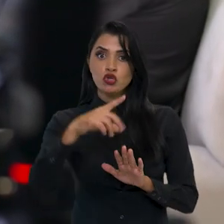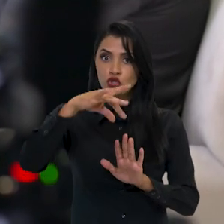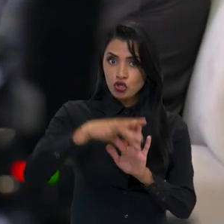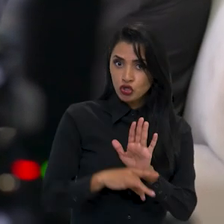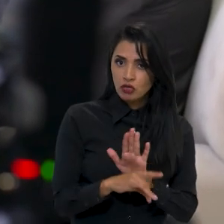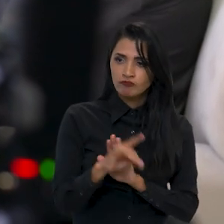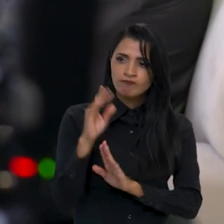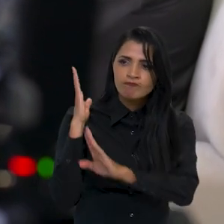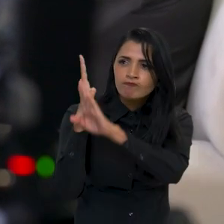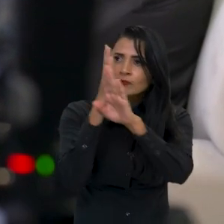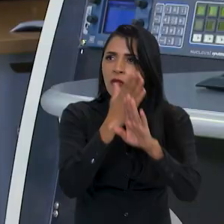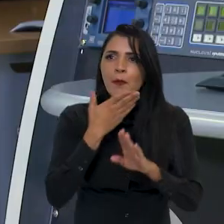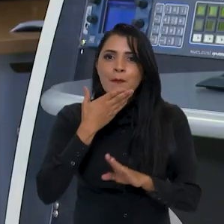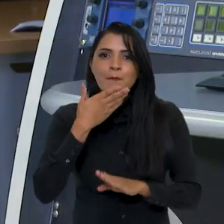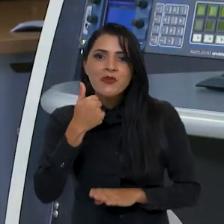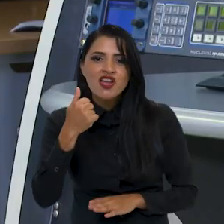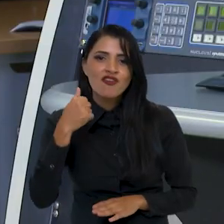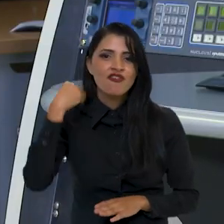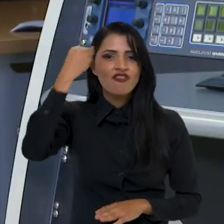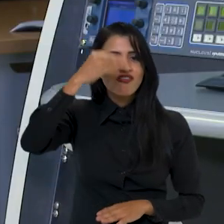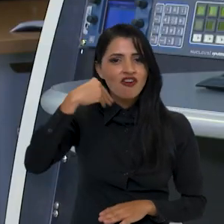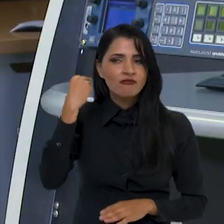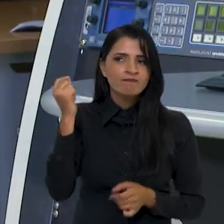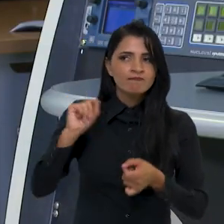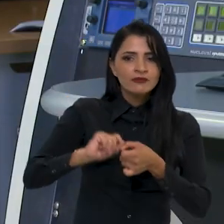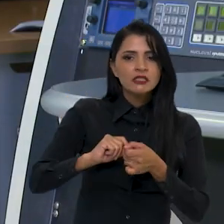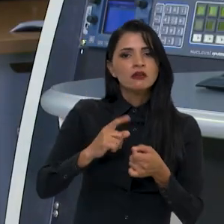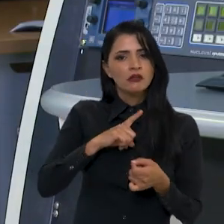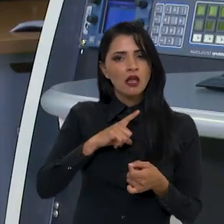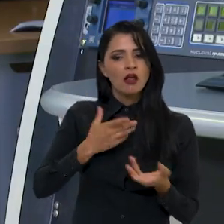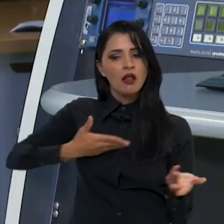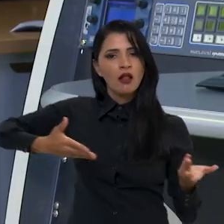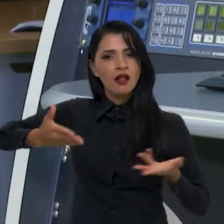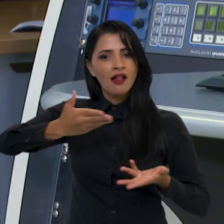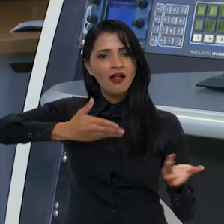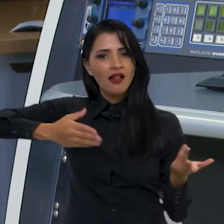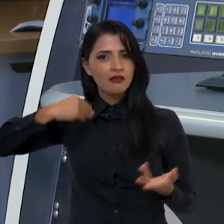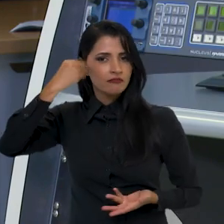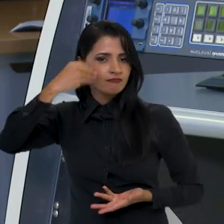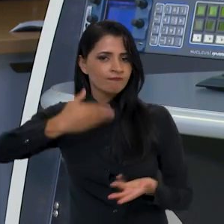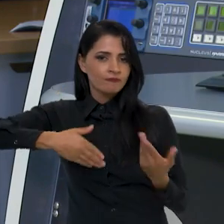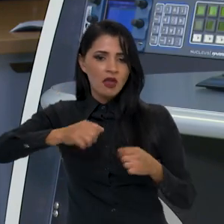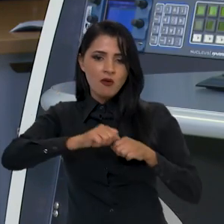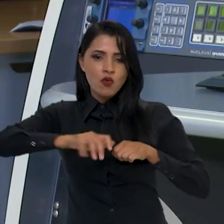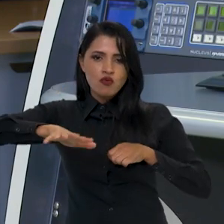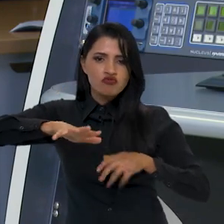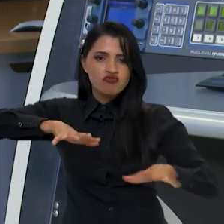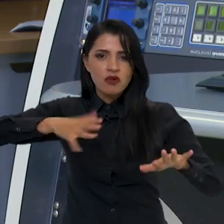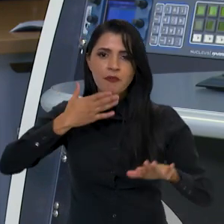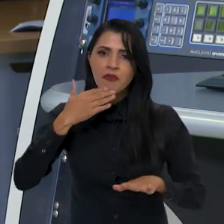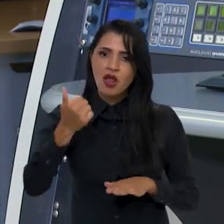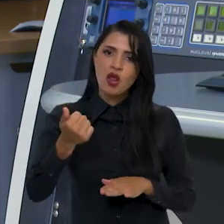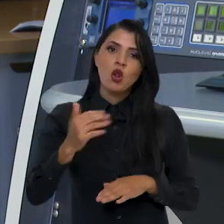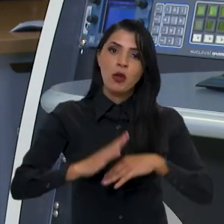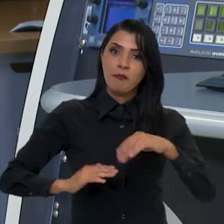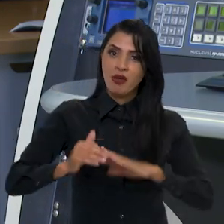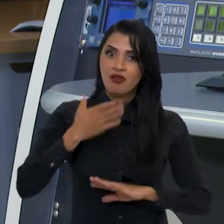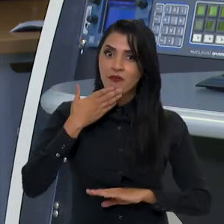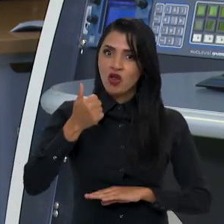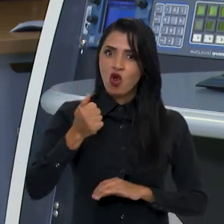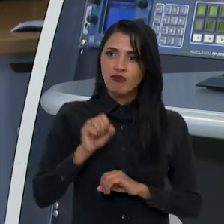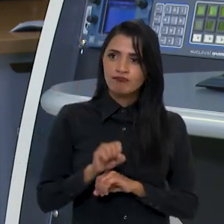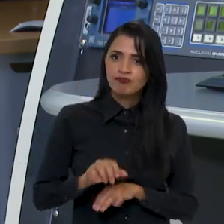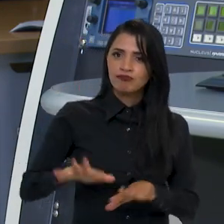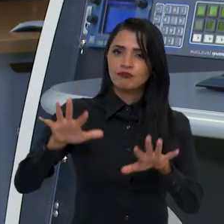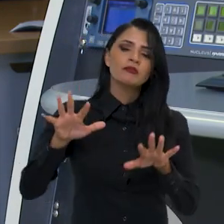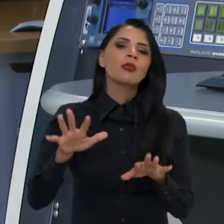digital. Vamos identificar as melhores experiências e poder fazer com que haja uma troca e uma maior disseminação das melhores